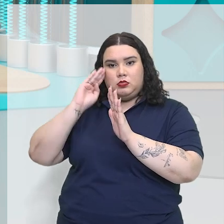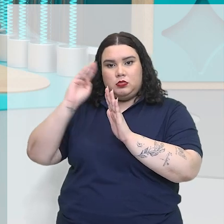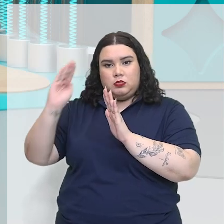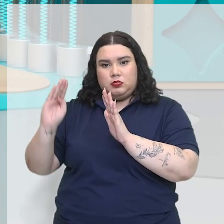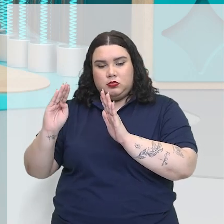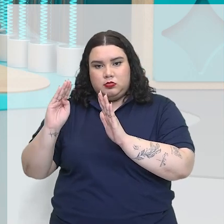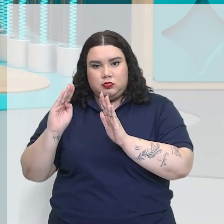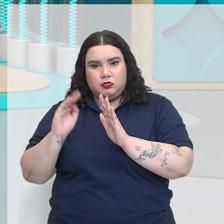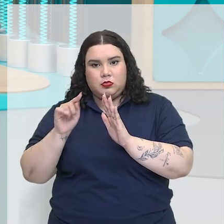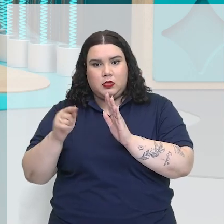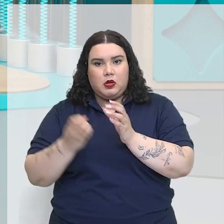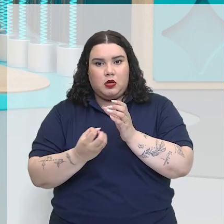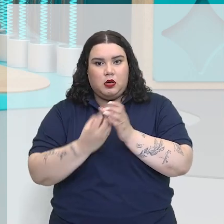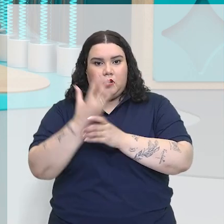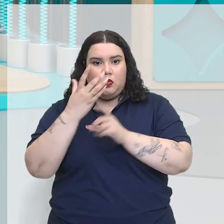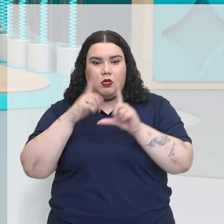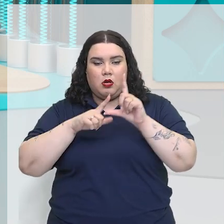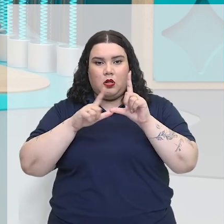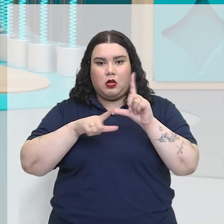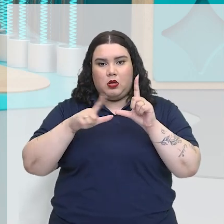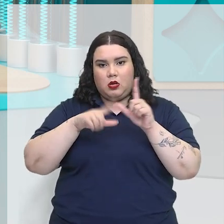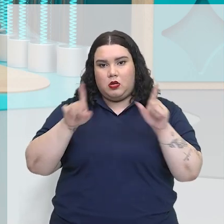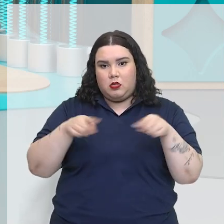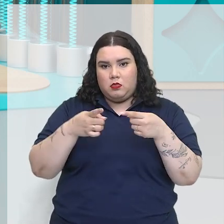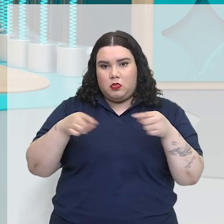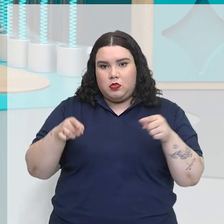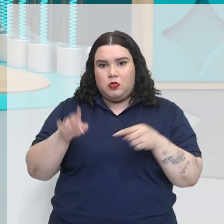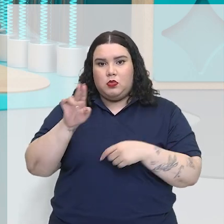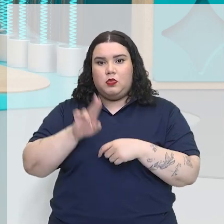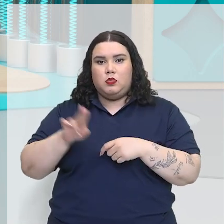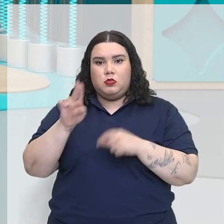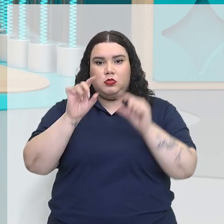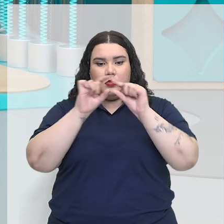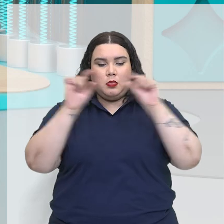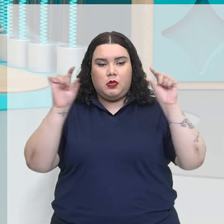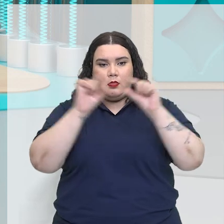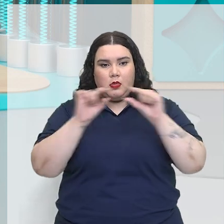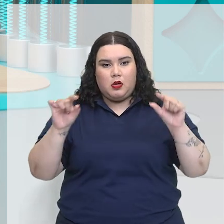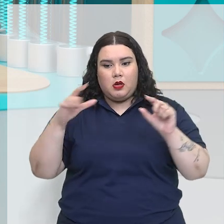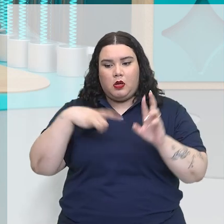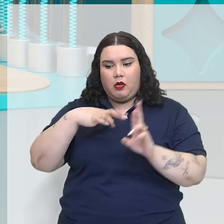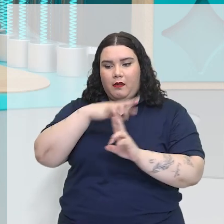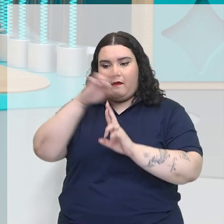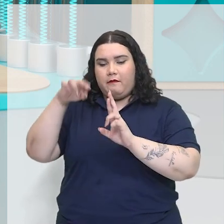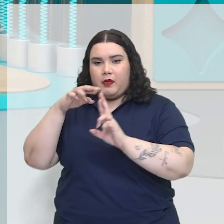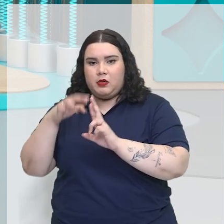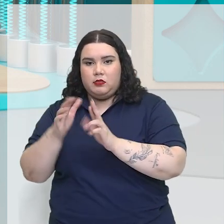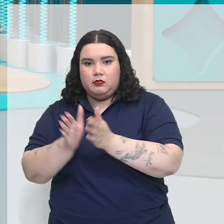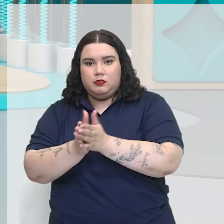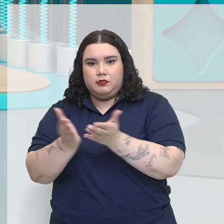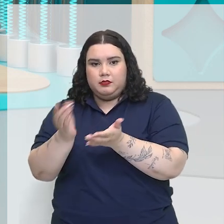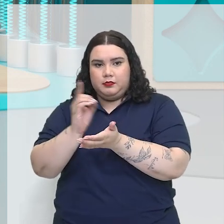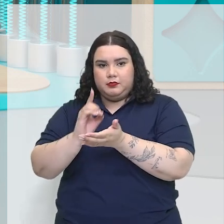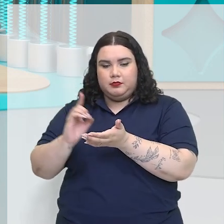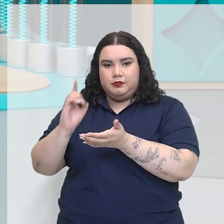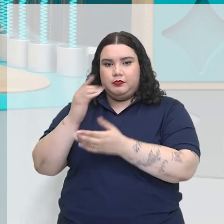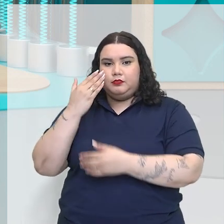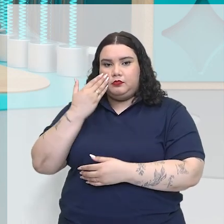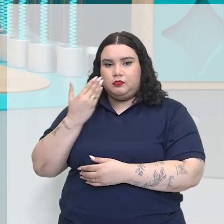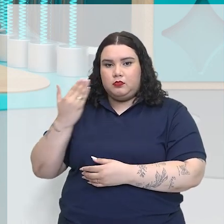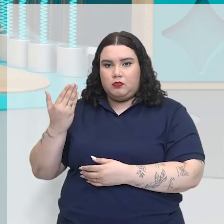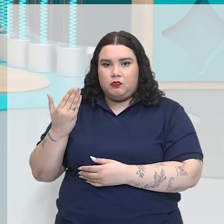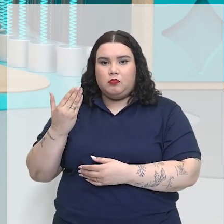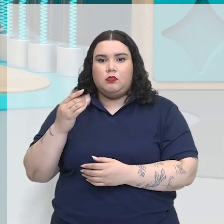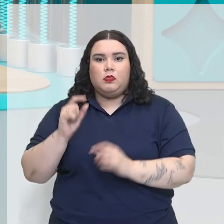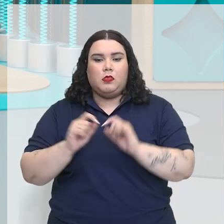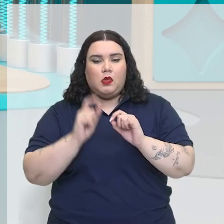dele escrever a letra da música dele, ele utilizou trechos que lembram exatamente o que está escrito lá na Bíblia. Então, isso é uma forma